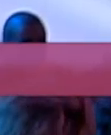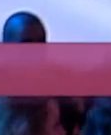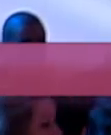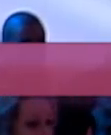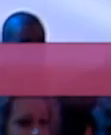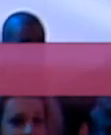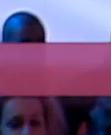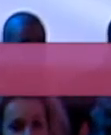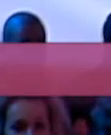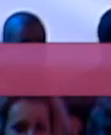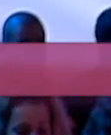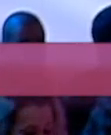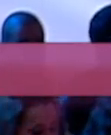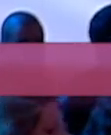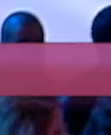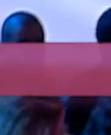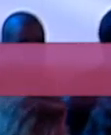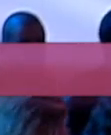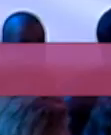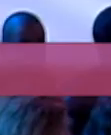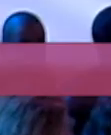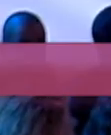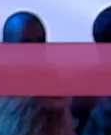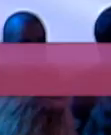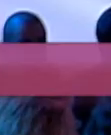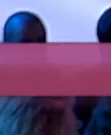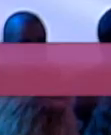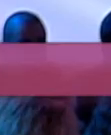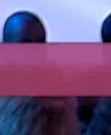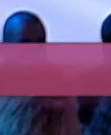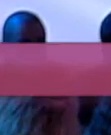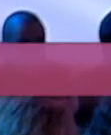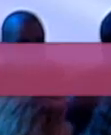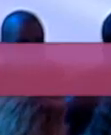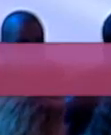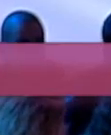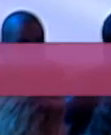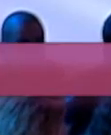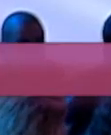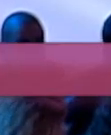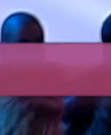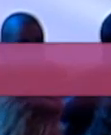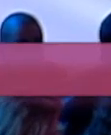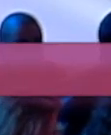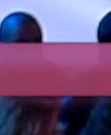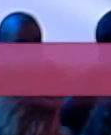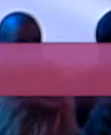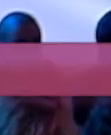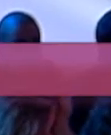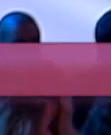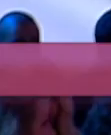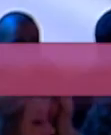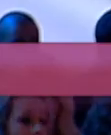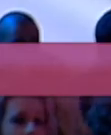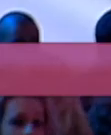volta tudo e pronto, foi um episódio na vossa vida. O amor é assim, não é? É assim, o futuro a Deus pertence e eu